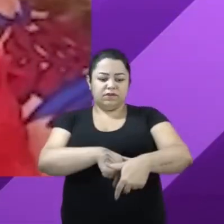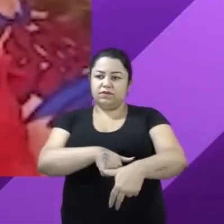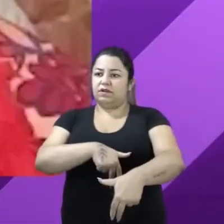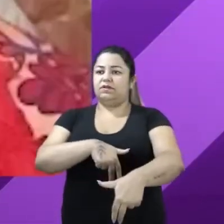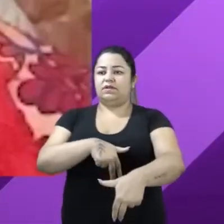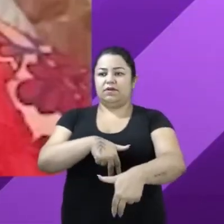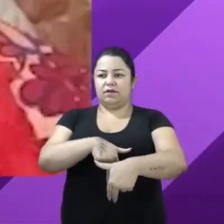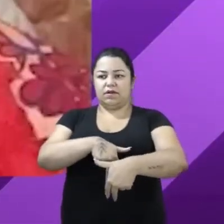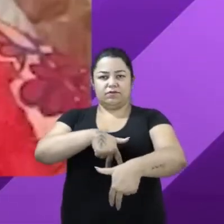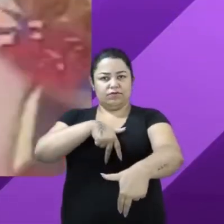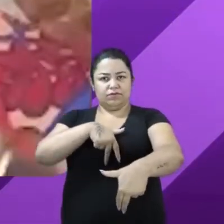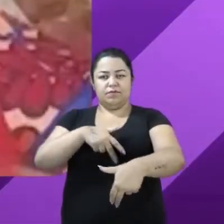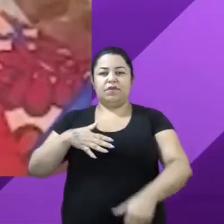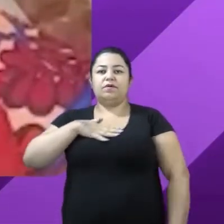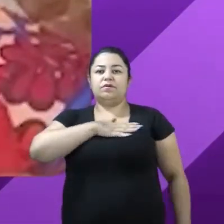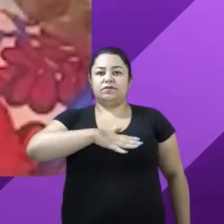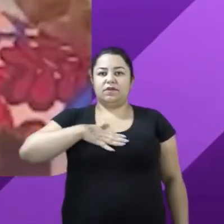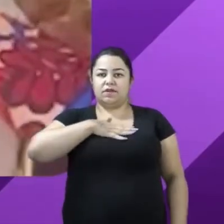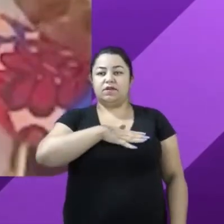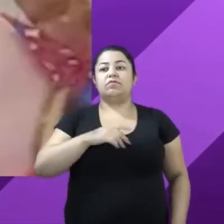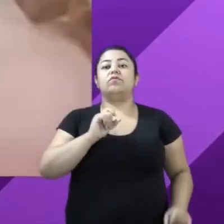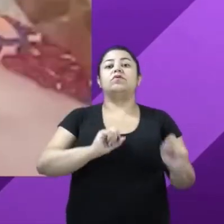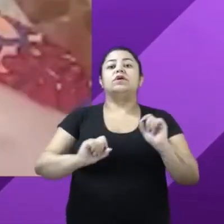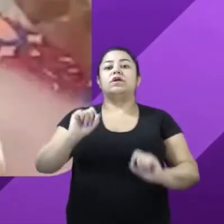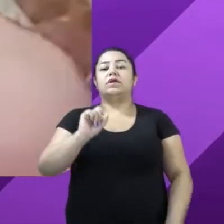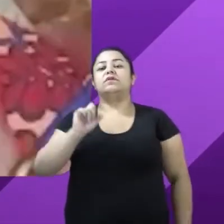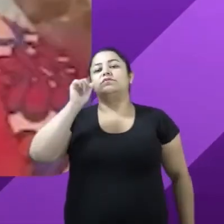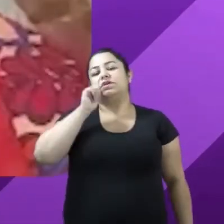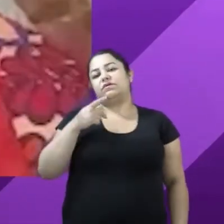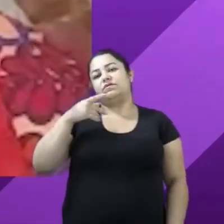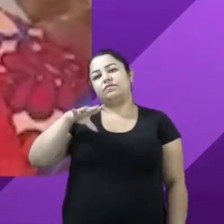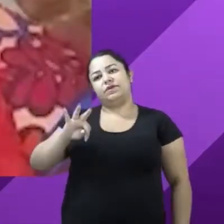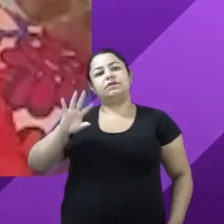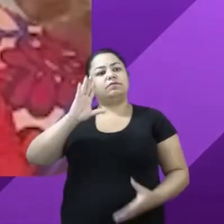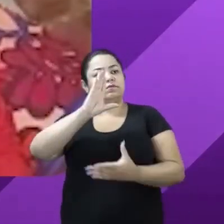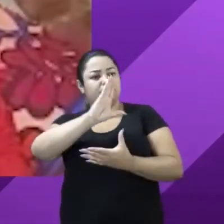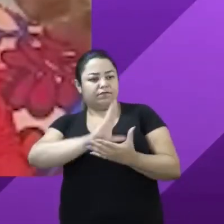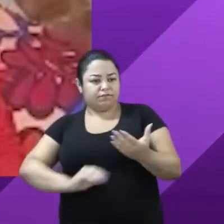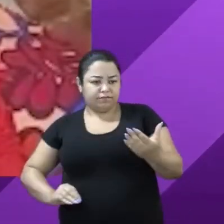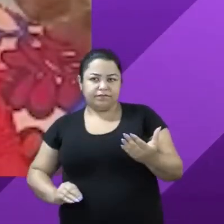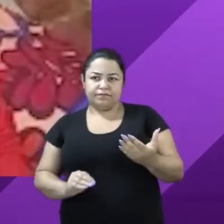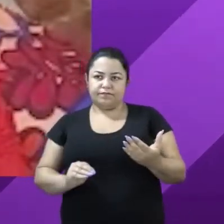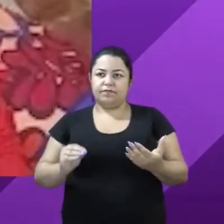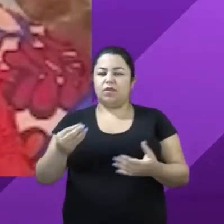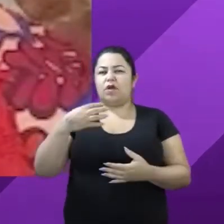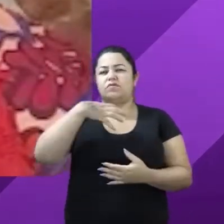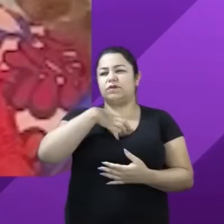ancestralidade. Eu gostaria, né, que as mulheres do PT se inspirassem